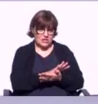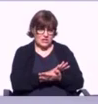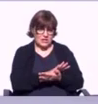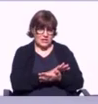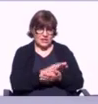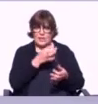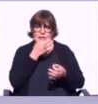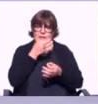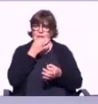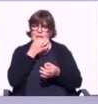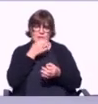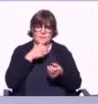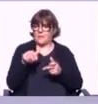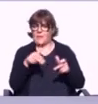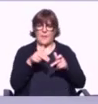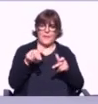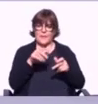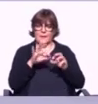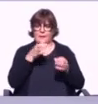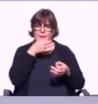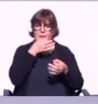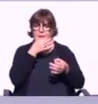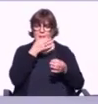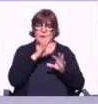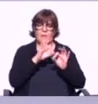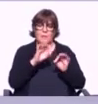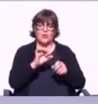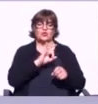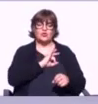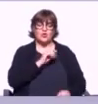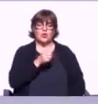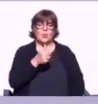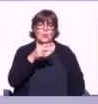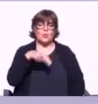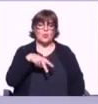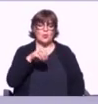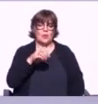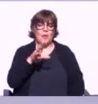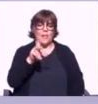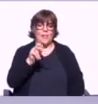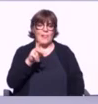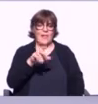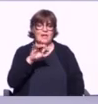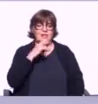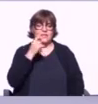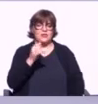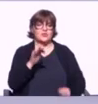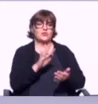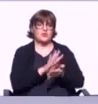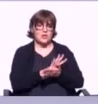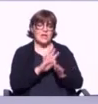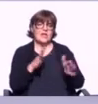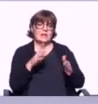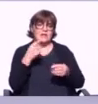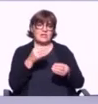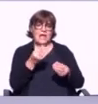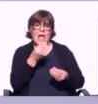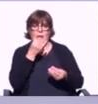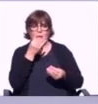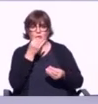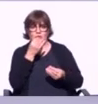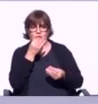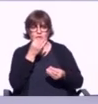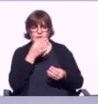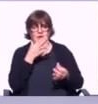rabiar, desde que o senhor Bruno Lage falou em jornalistas que se calhar tinham almoços,